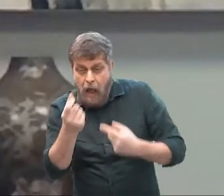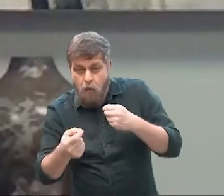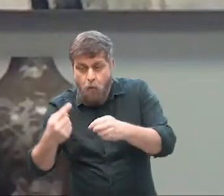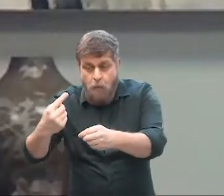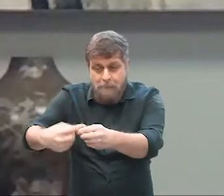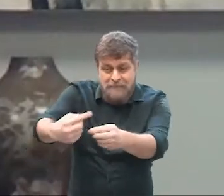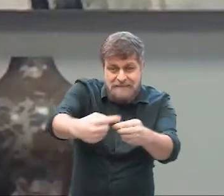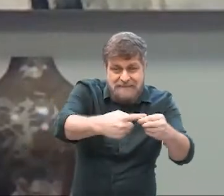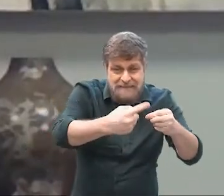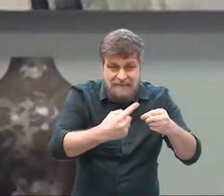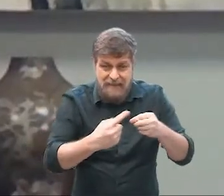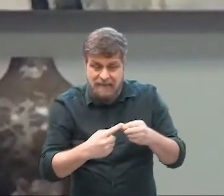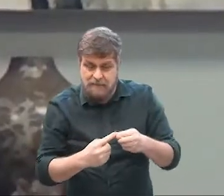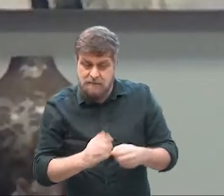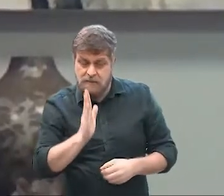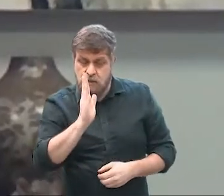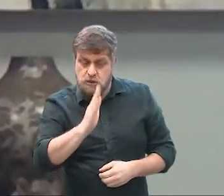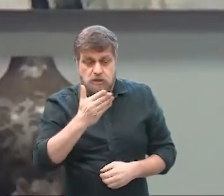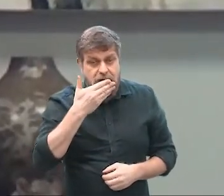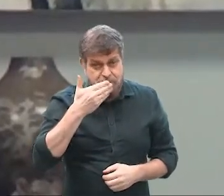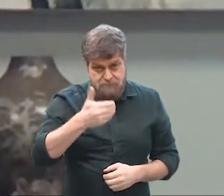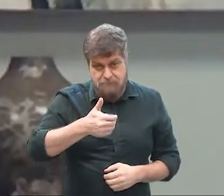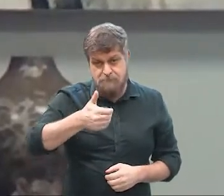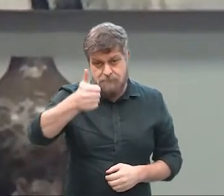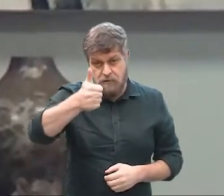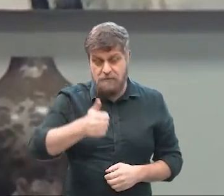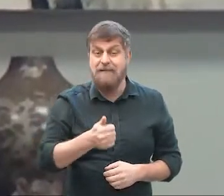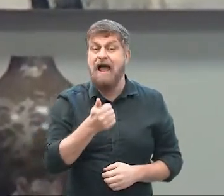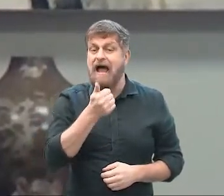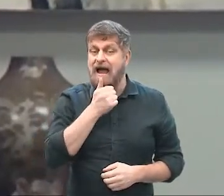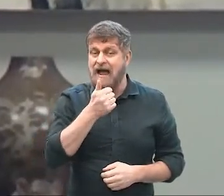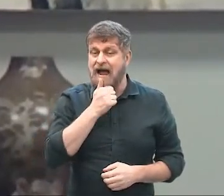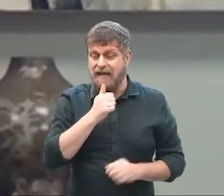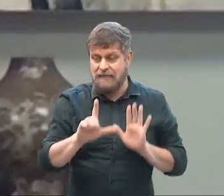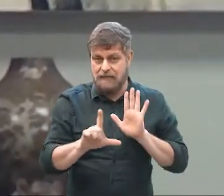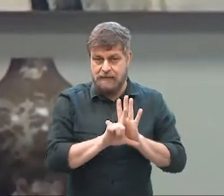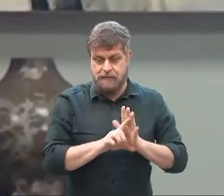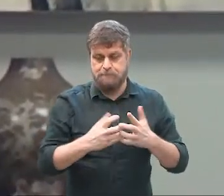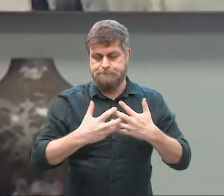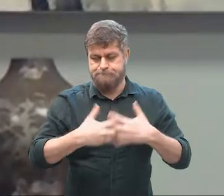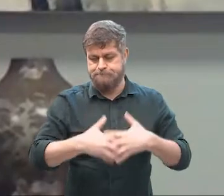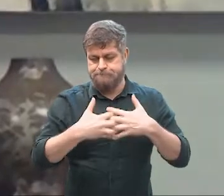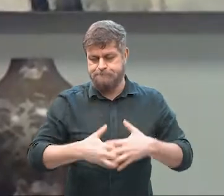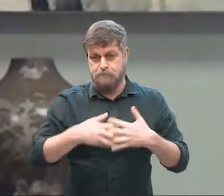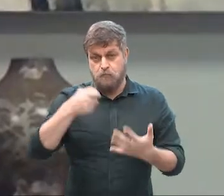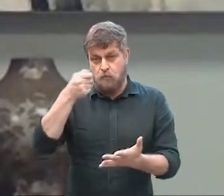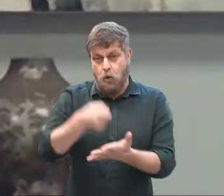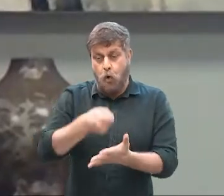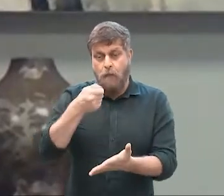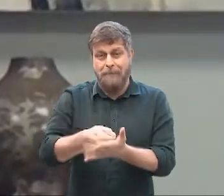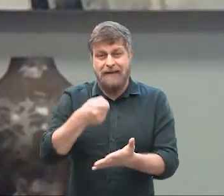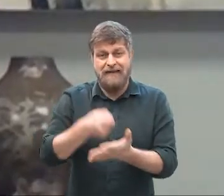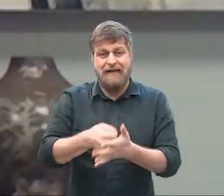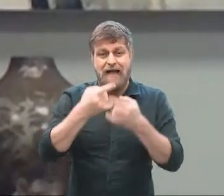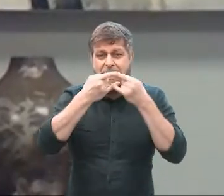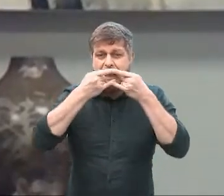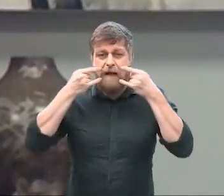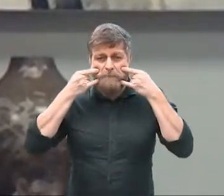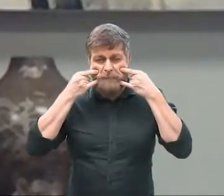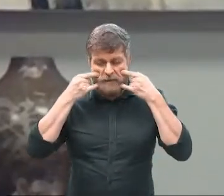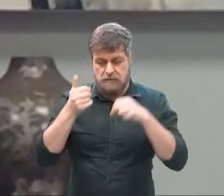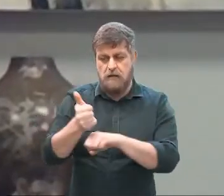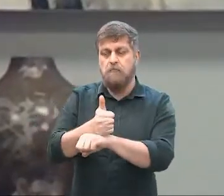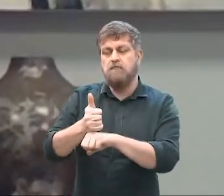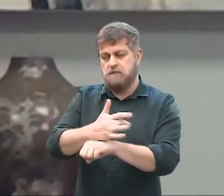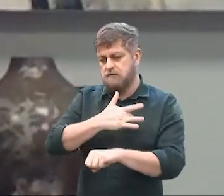alguns sinais de melhora, mas ainda a lei permanece obrigando o uso de máscaras aos